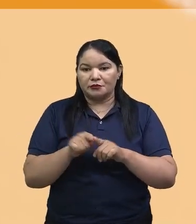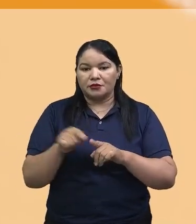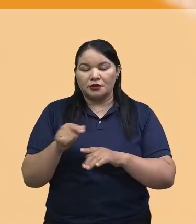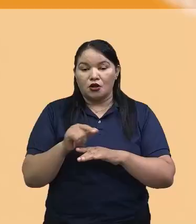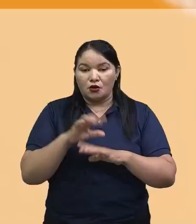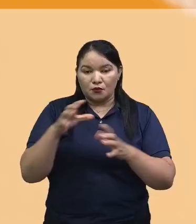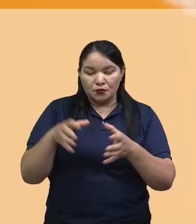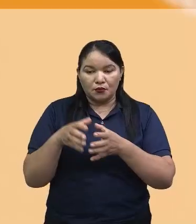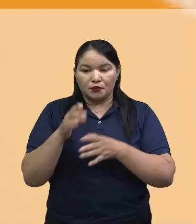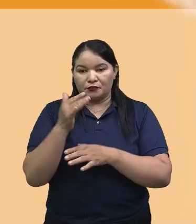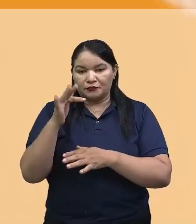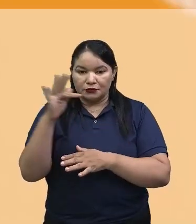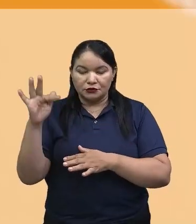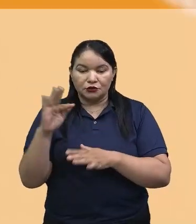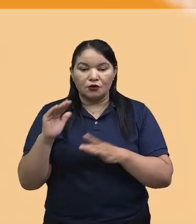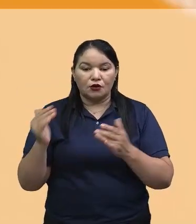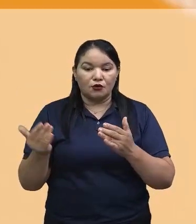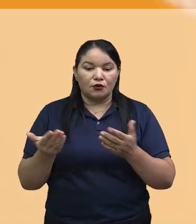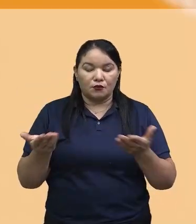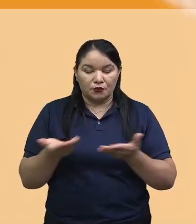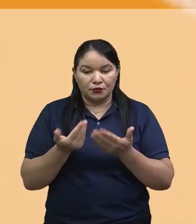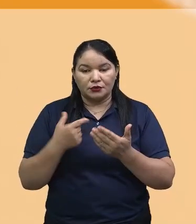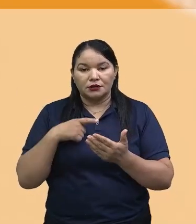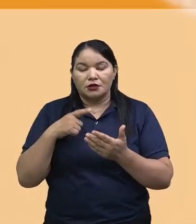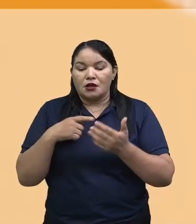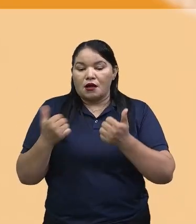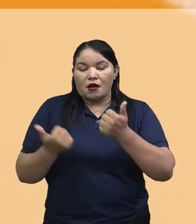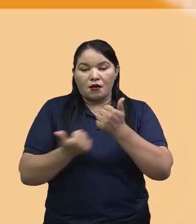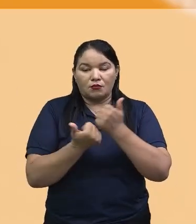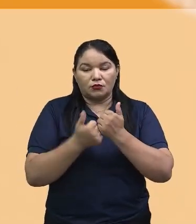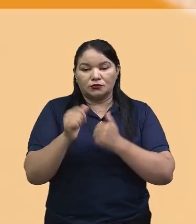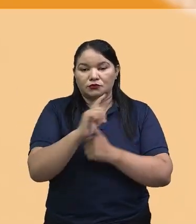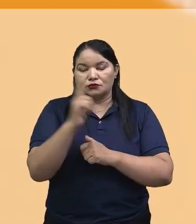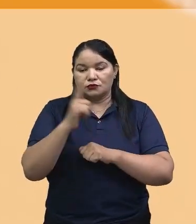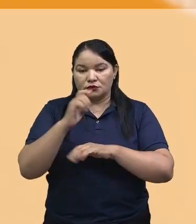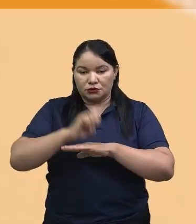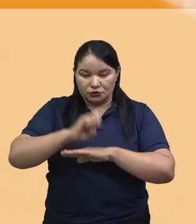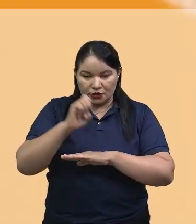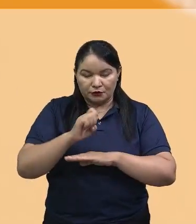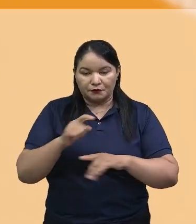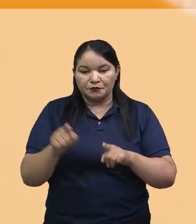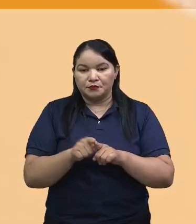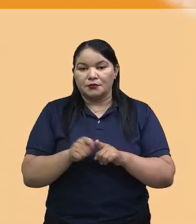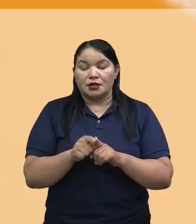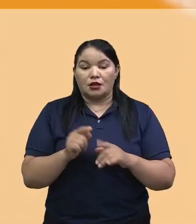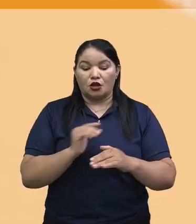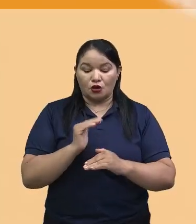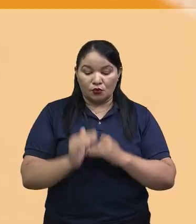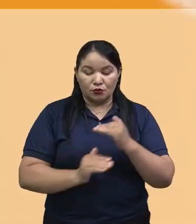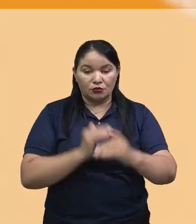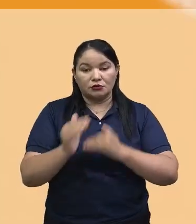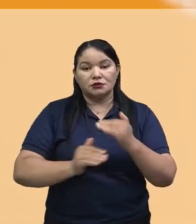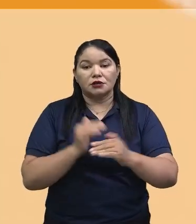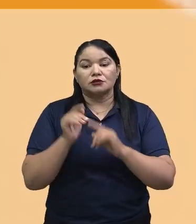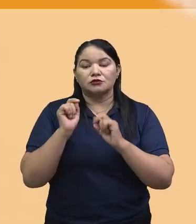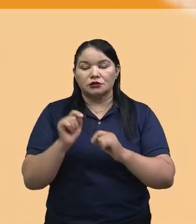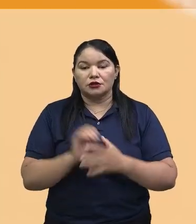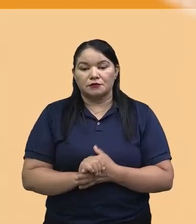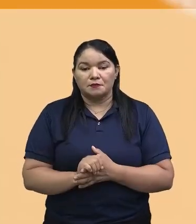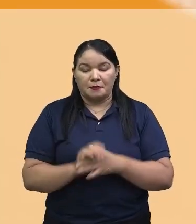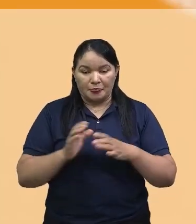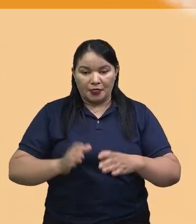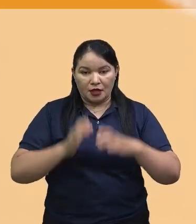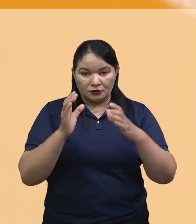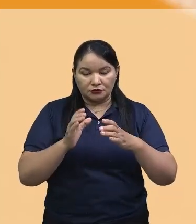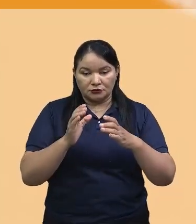ele consegue o apoio de outros estados. E é dentro desse processo de combater o Arraial de